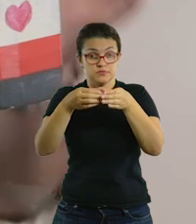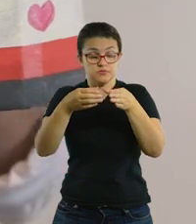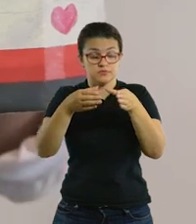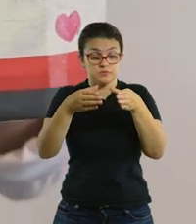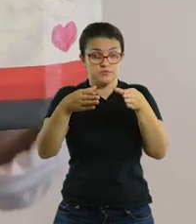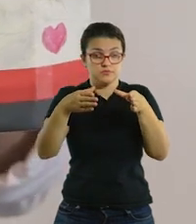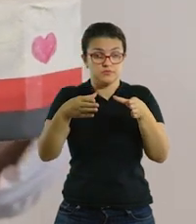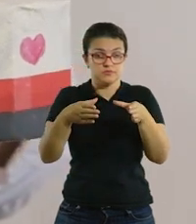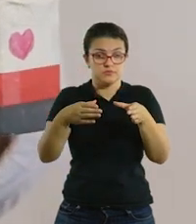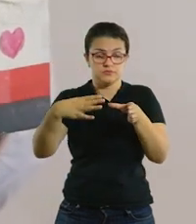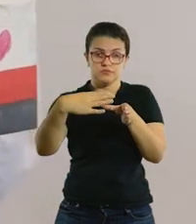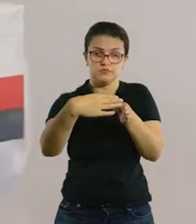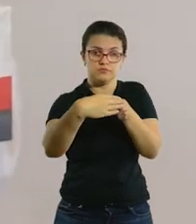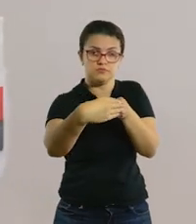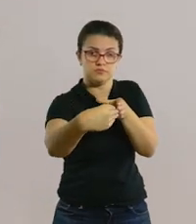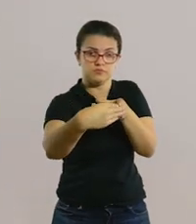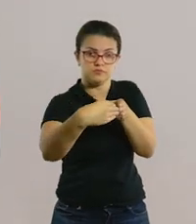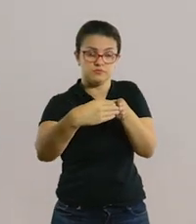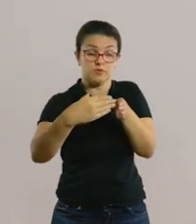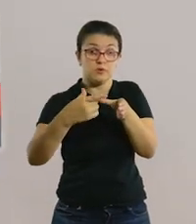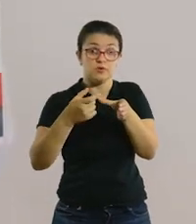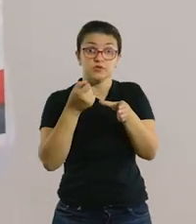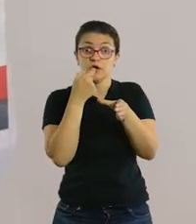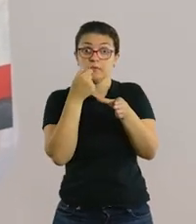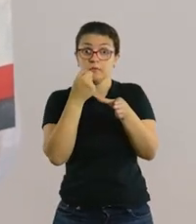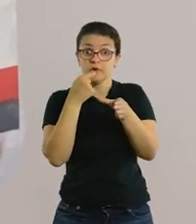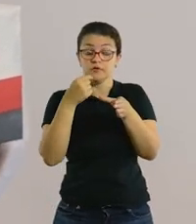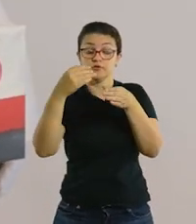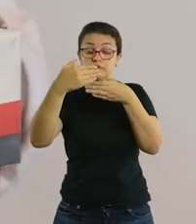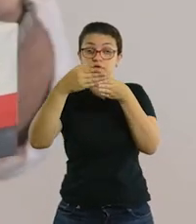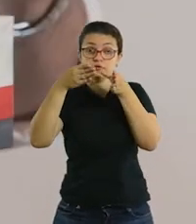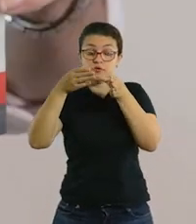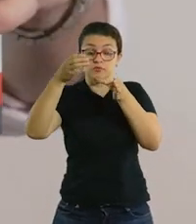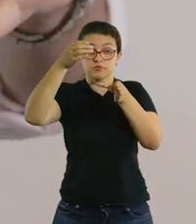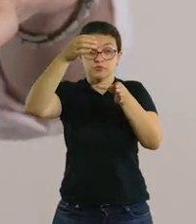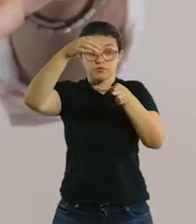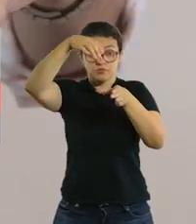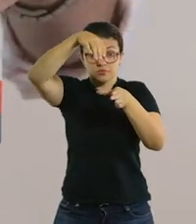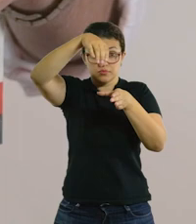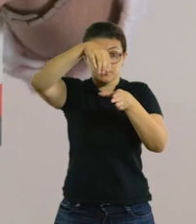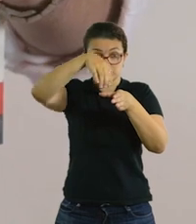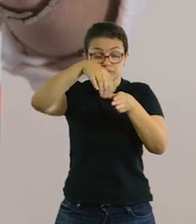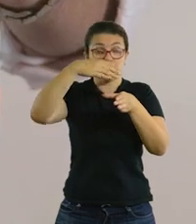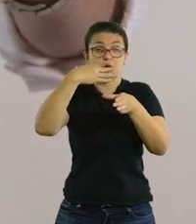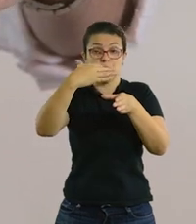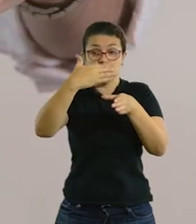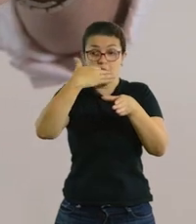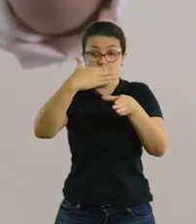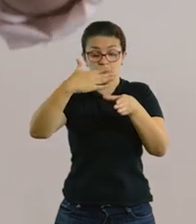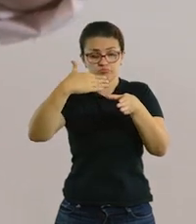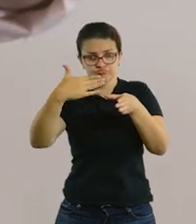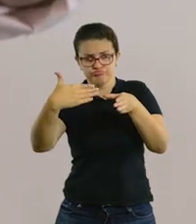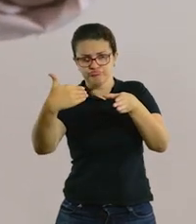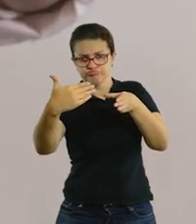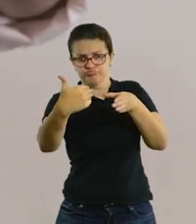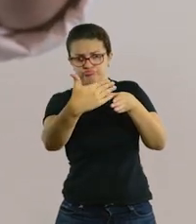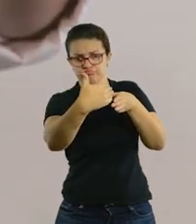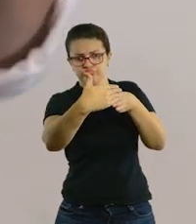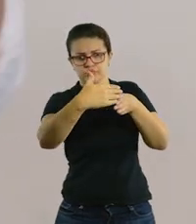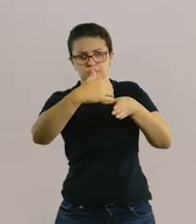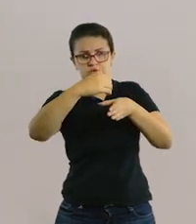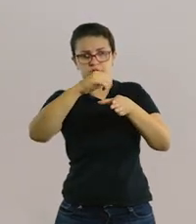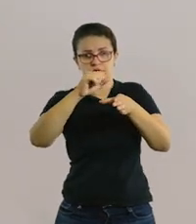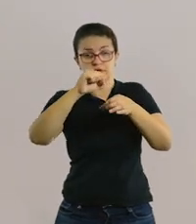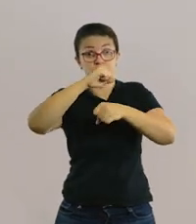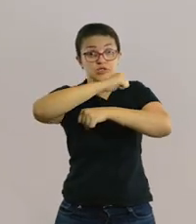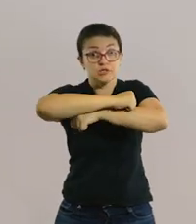navio. Caixinha de remédio para montar a cabine. Vocês podem colorir aqui essas